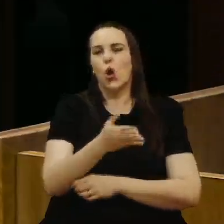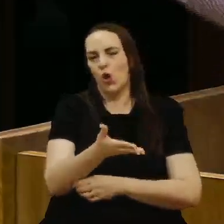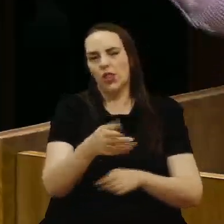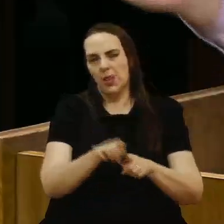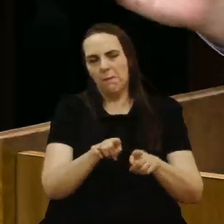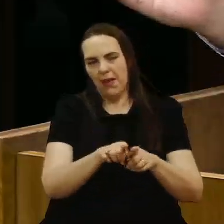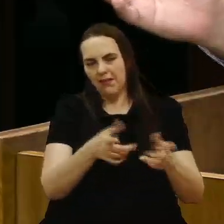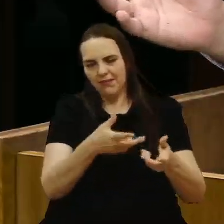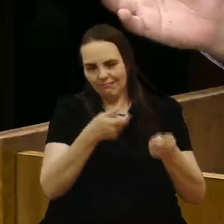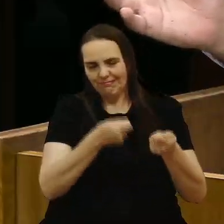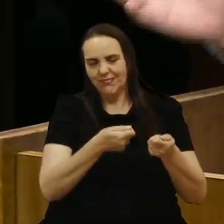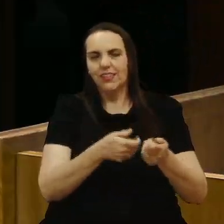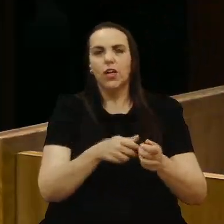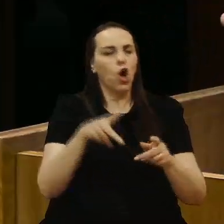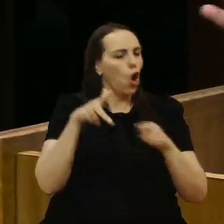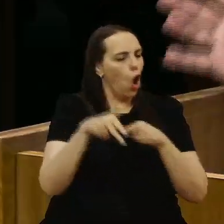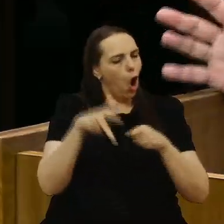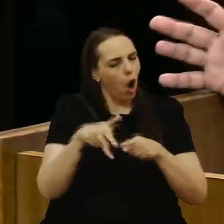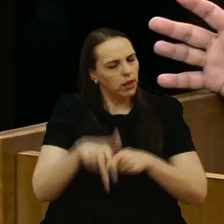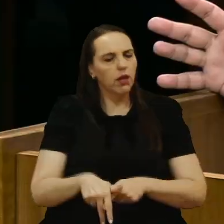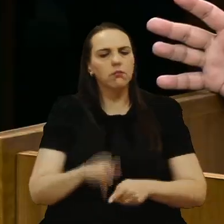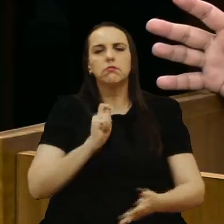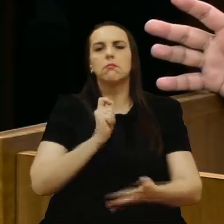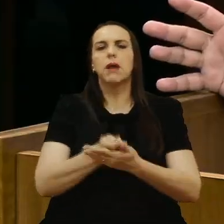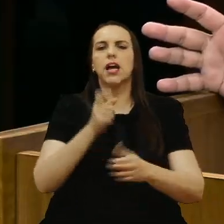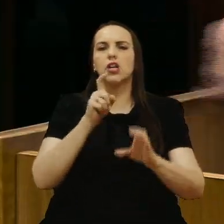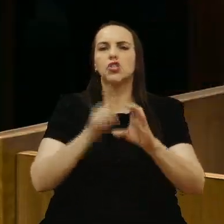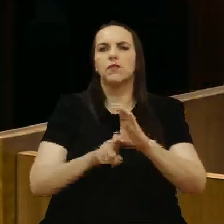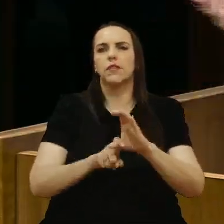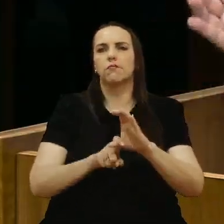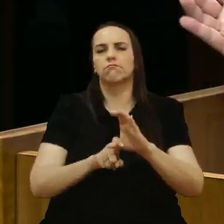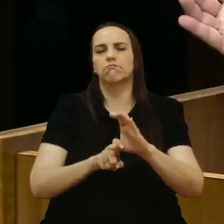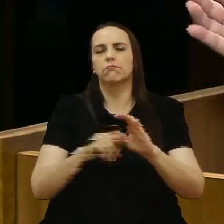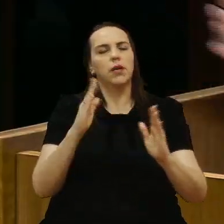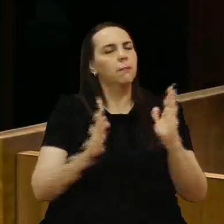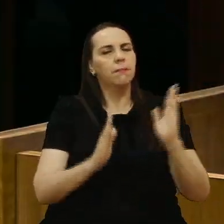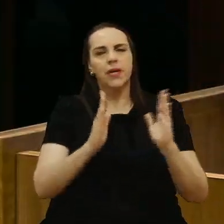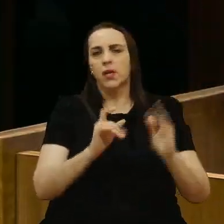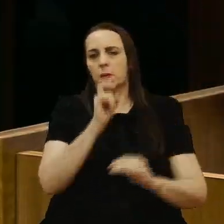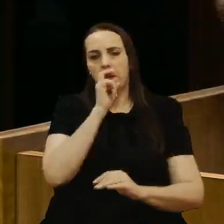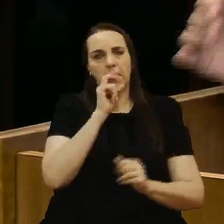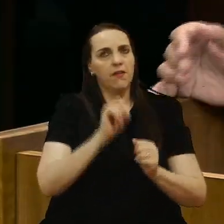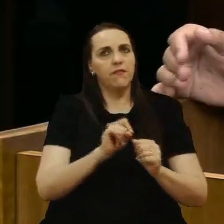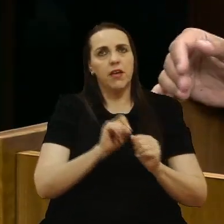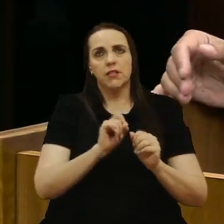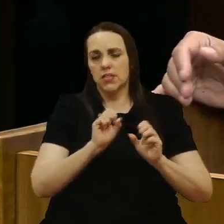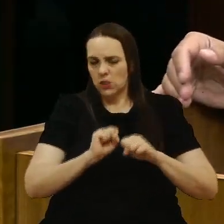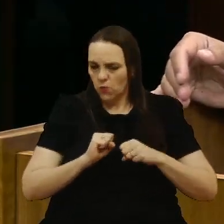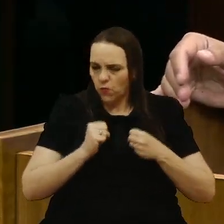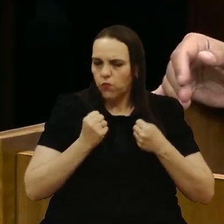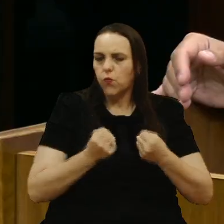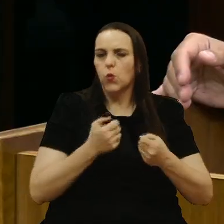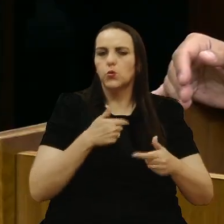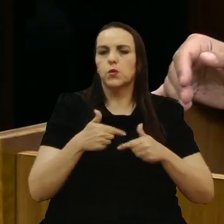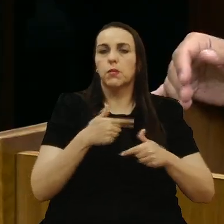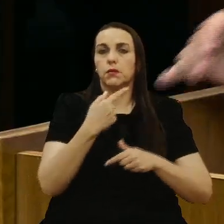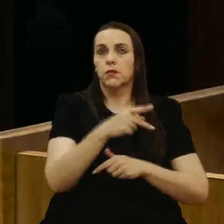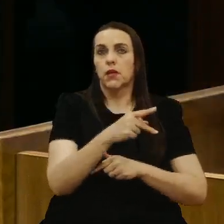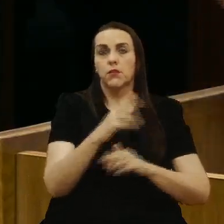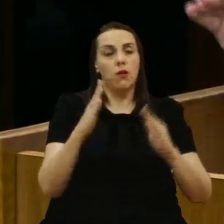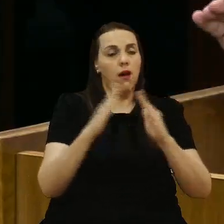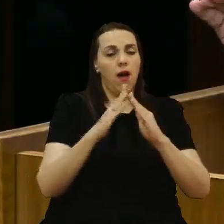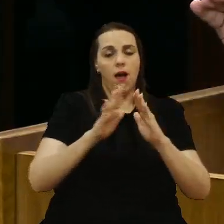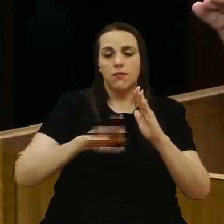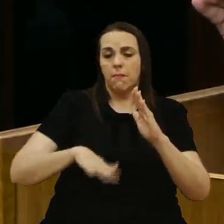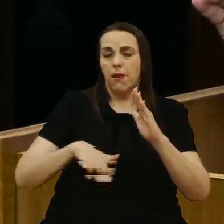conseguir pagar a dívida. Foi o que o meu pai fez naquele período. Nós, com força do trabalho dele, nós tínhamos casa na praia, mas